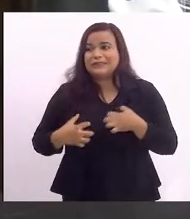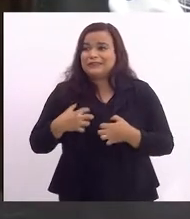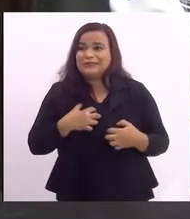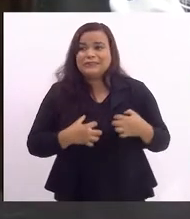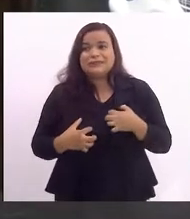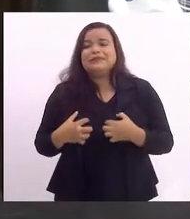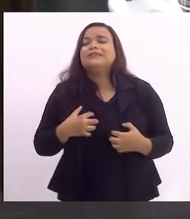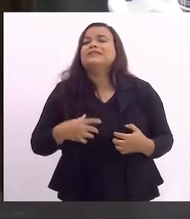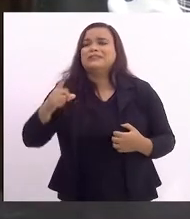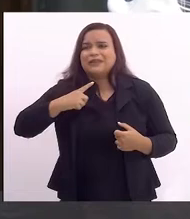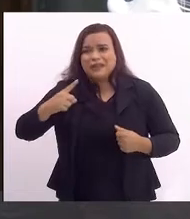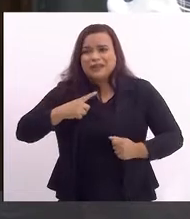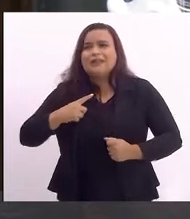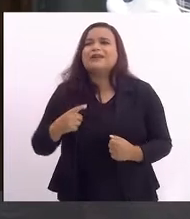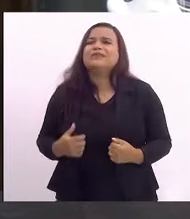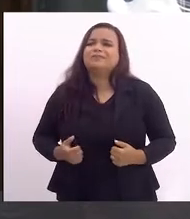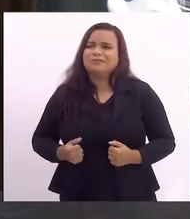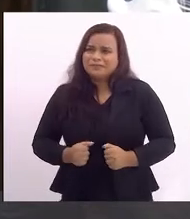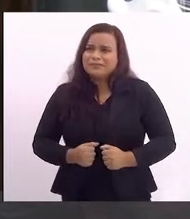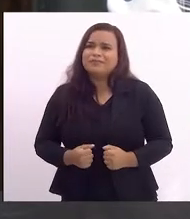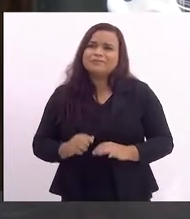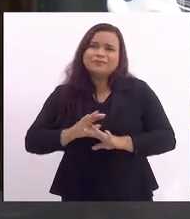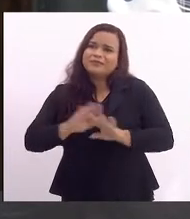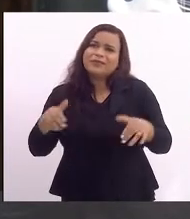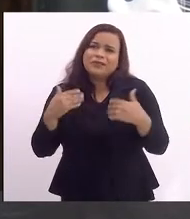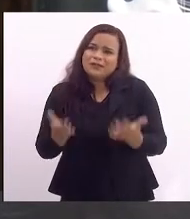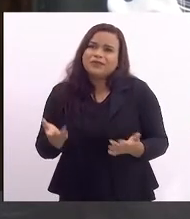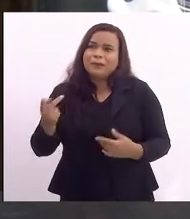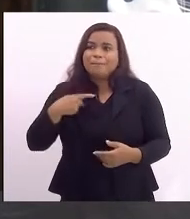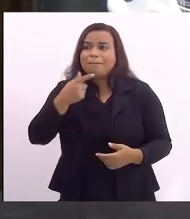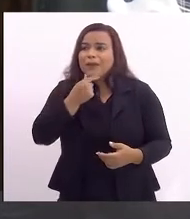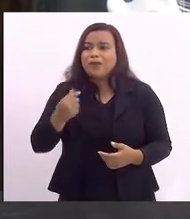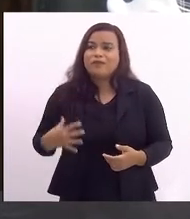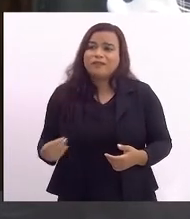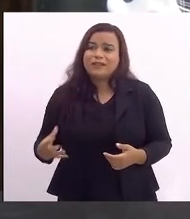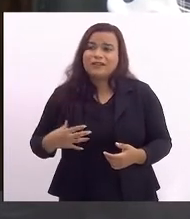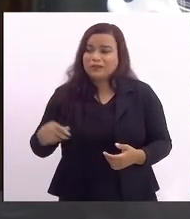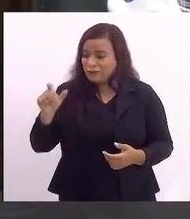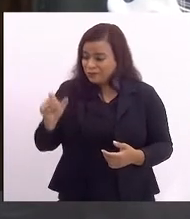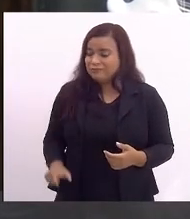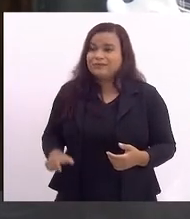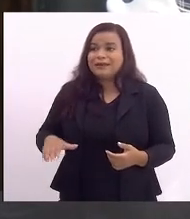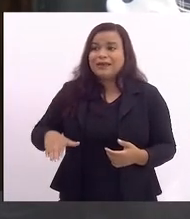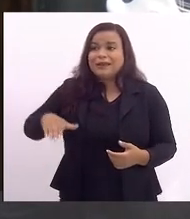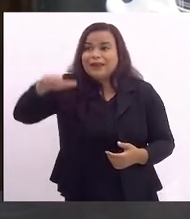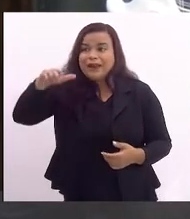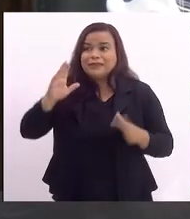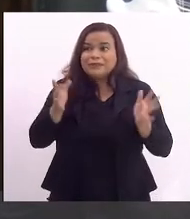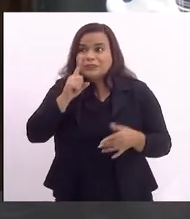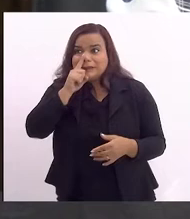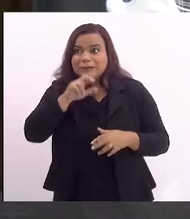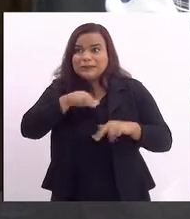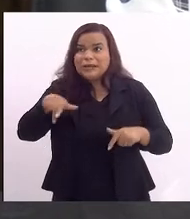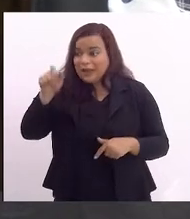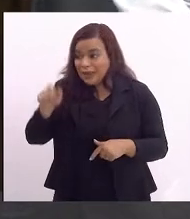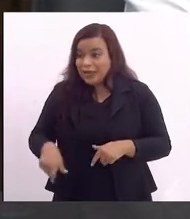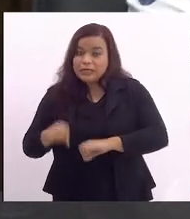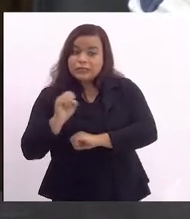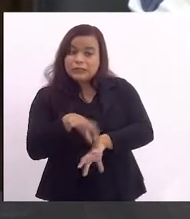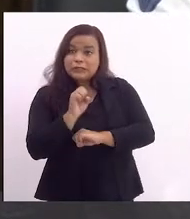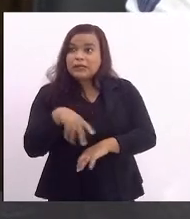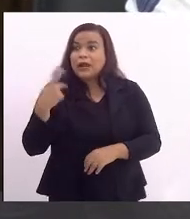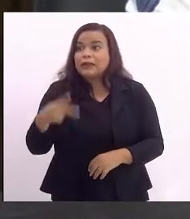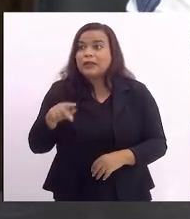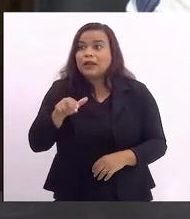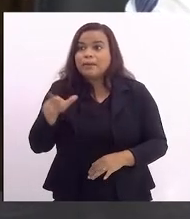vezes, porque é isso. O meu filho já cresce e ensina para o irmão dele, mais novo ainda,